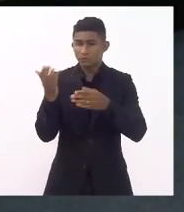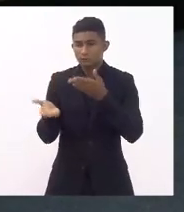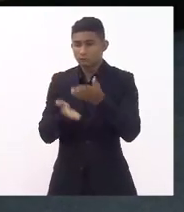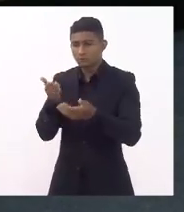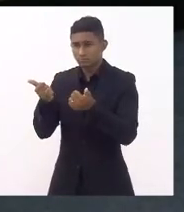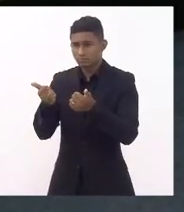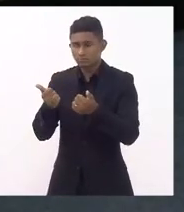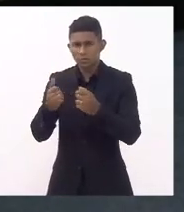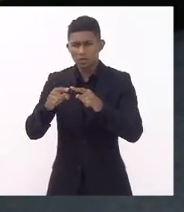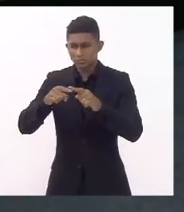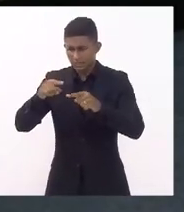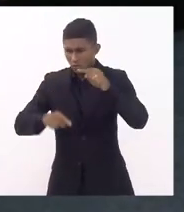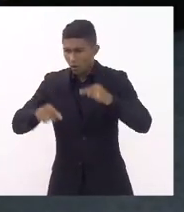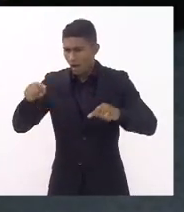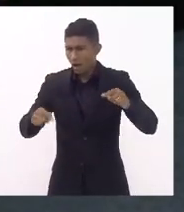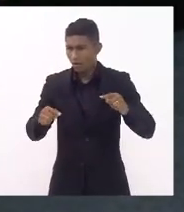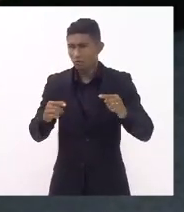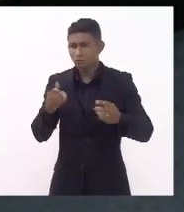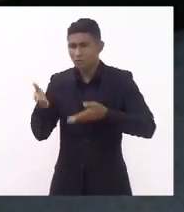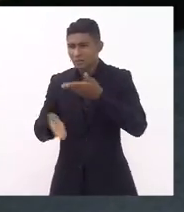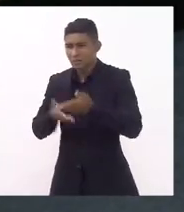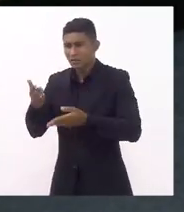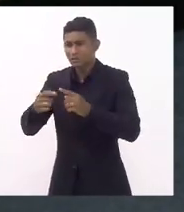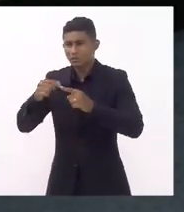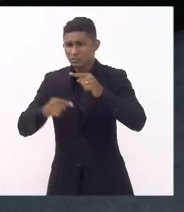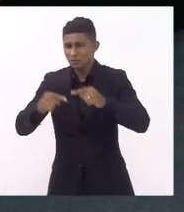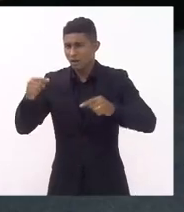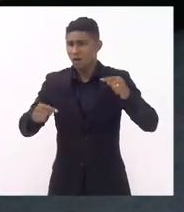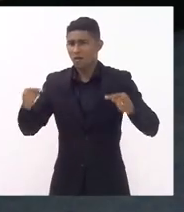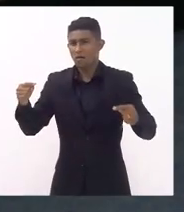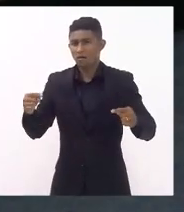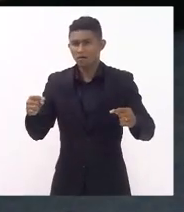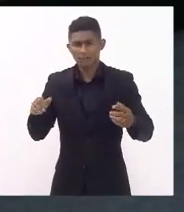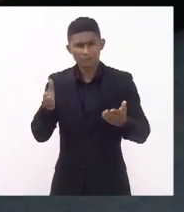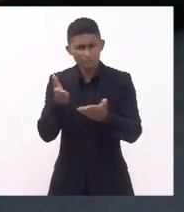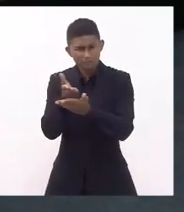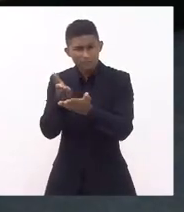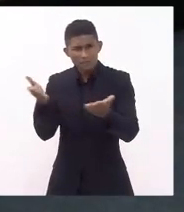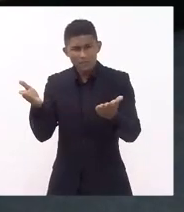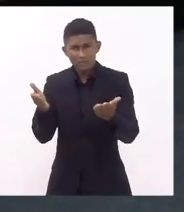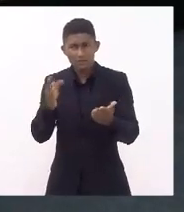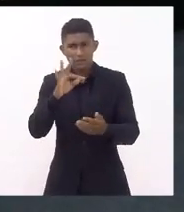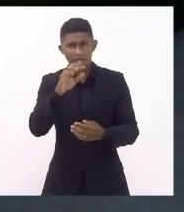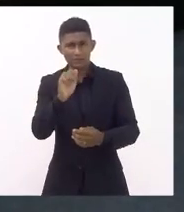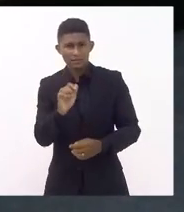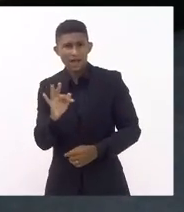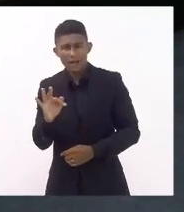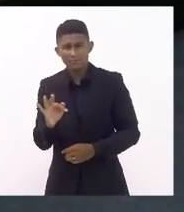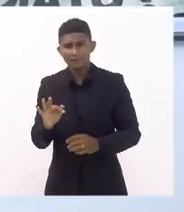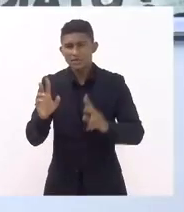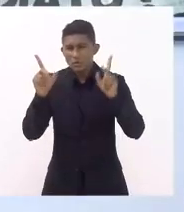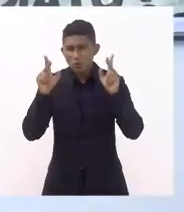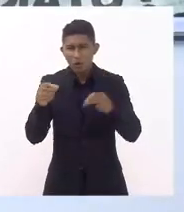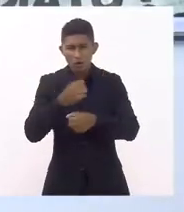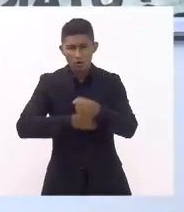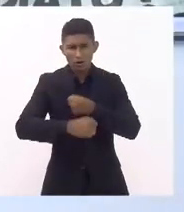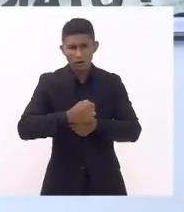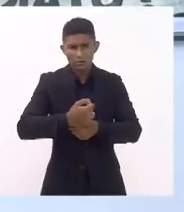desigualdades. Eles não têm como fazer o TAF como se na época estivesse 2003.